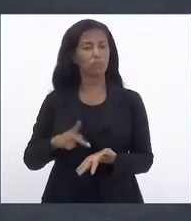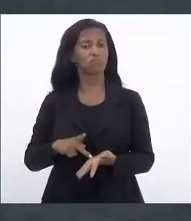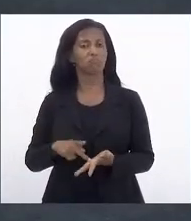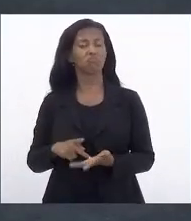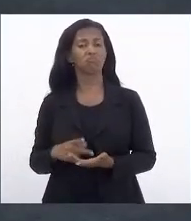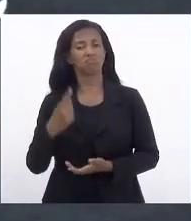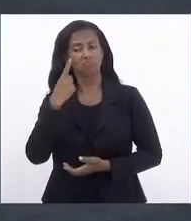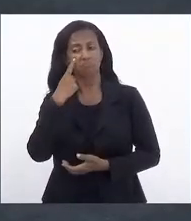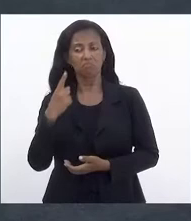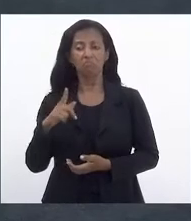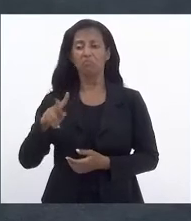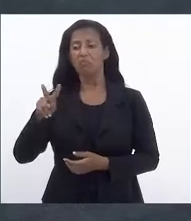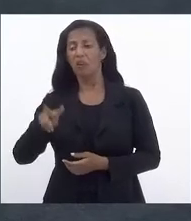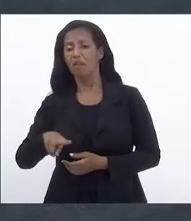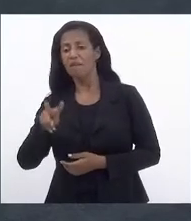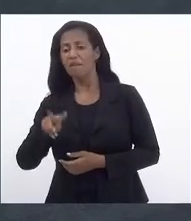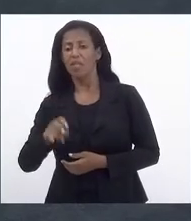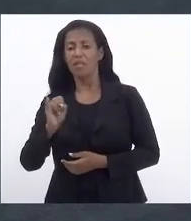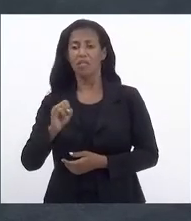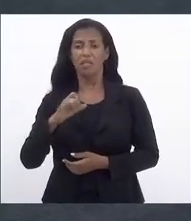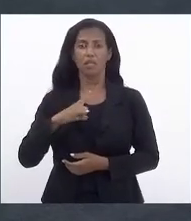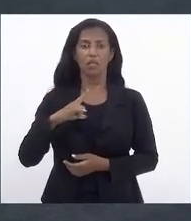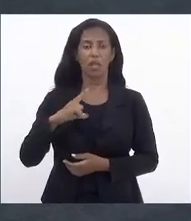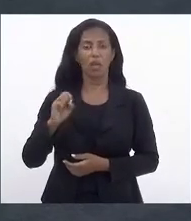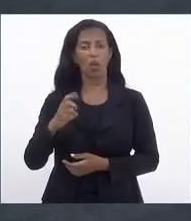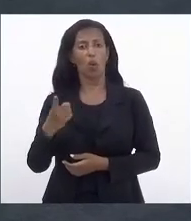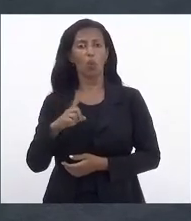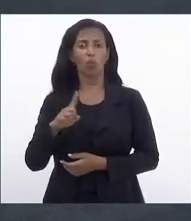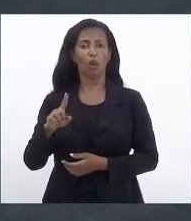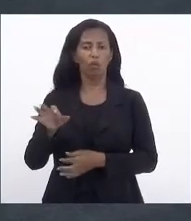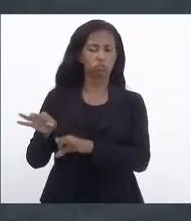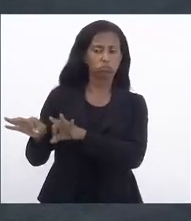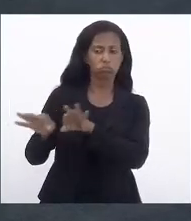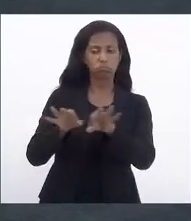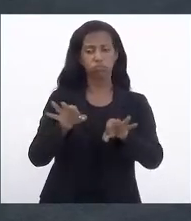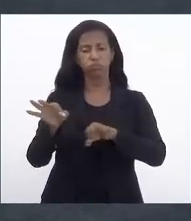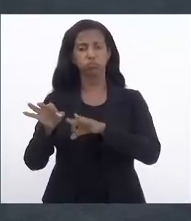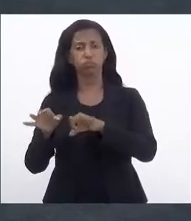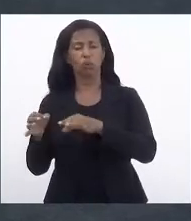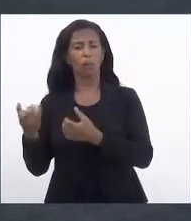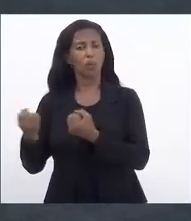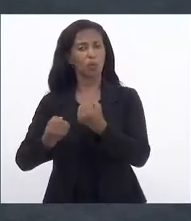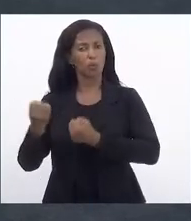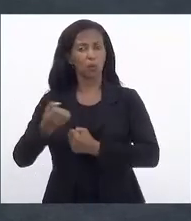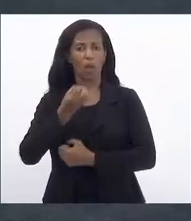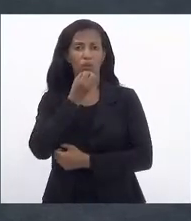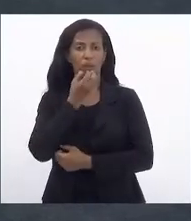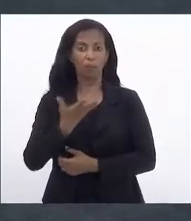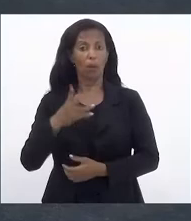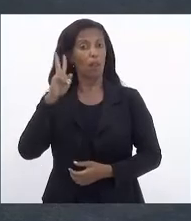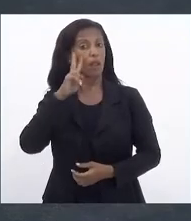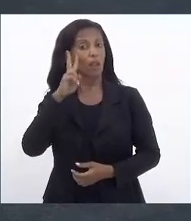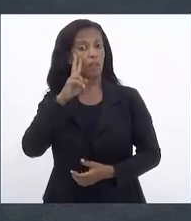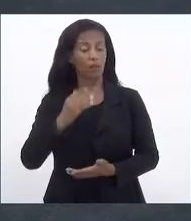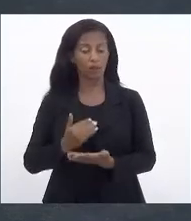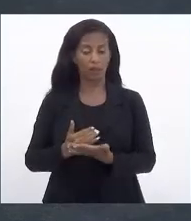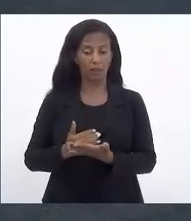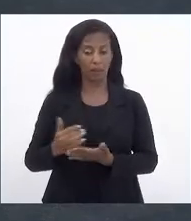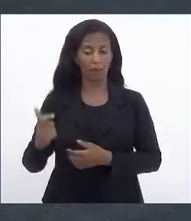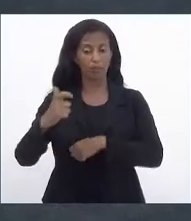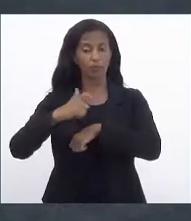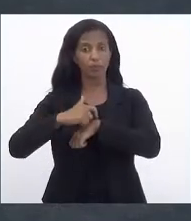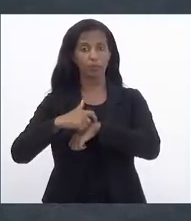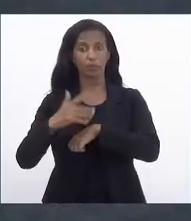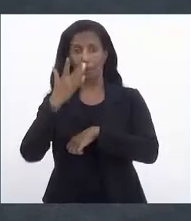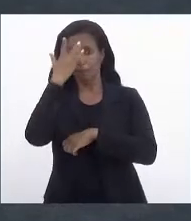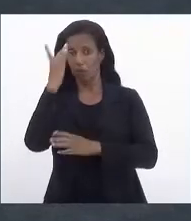constatar se existe ou não as condições de rodar aquele veículo lembrando que a partir do momento que a pessoa